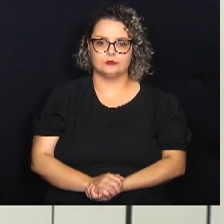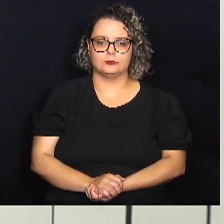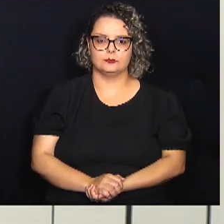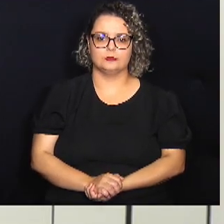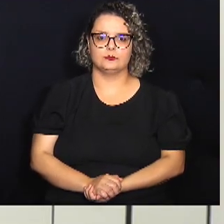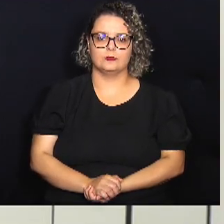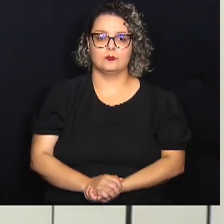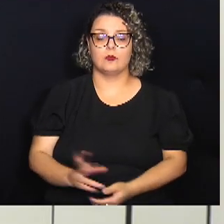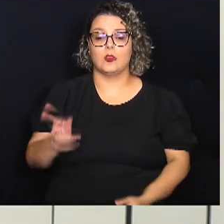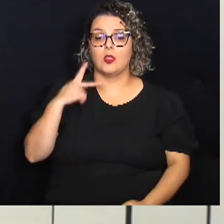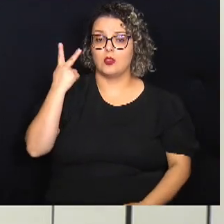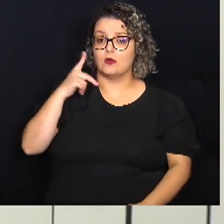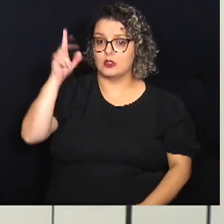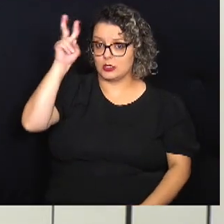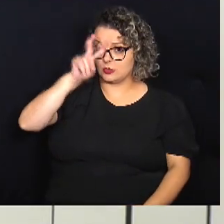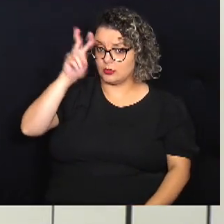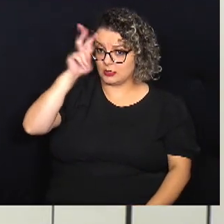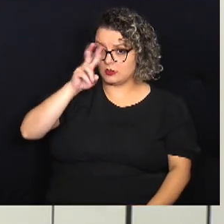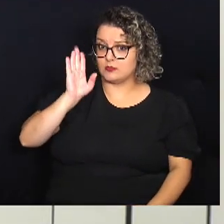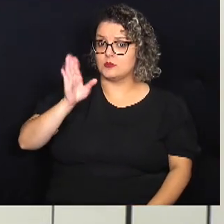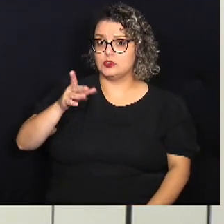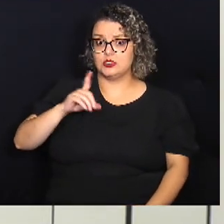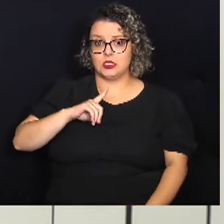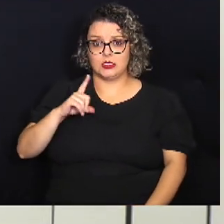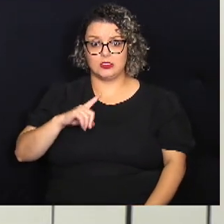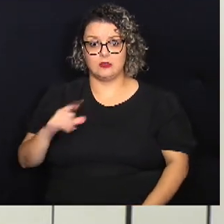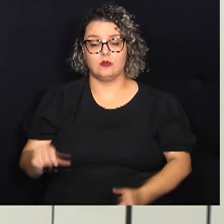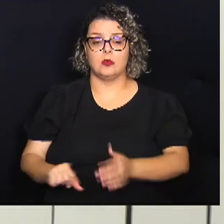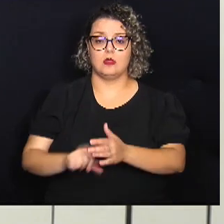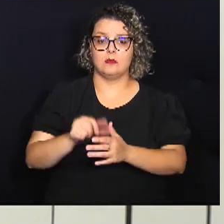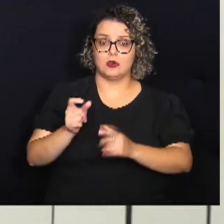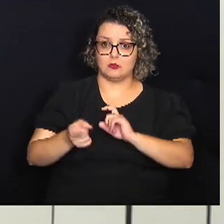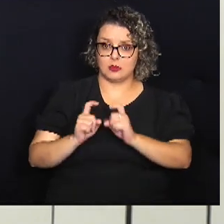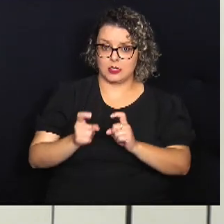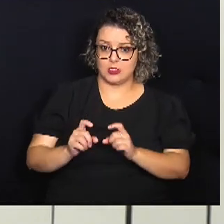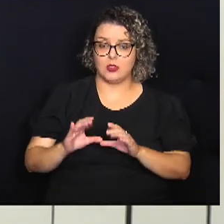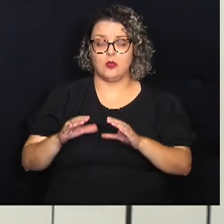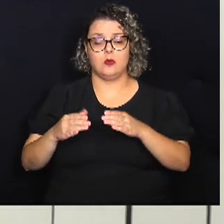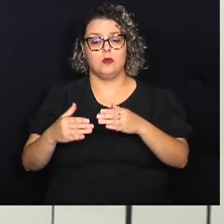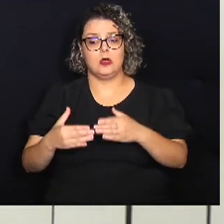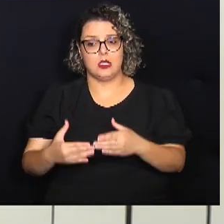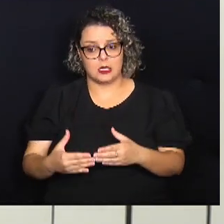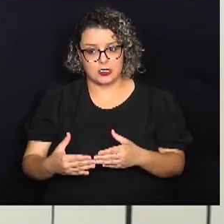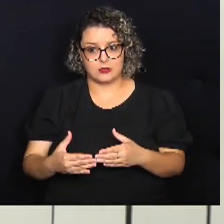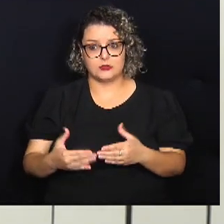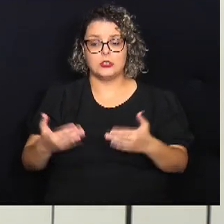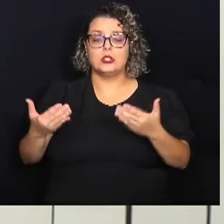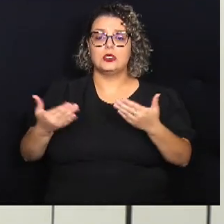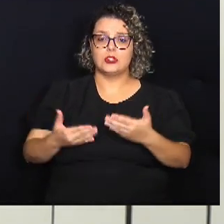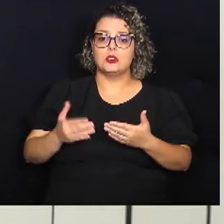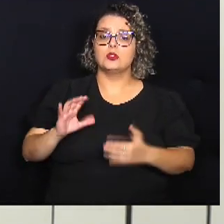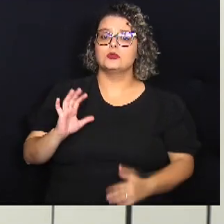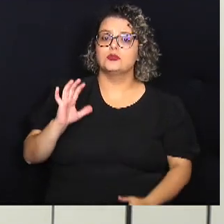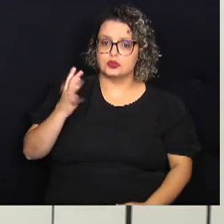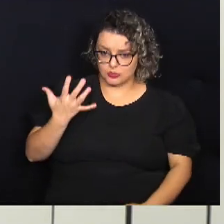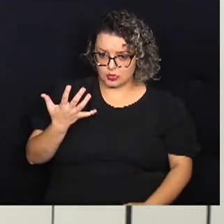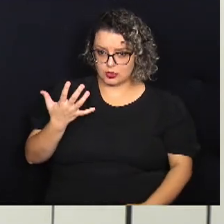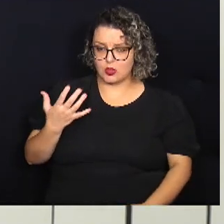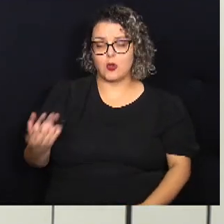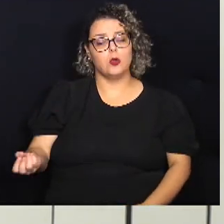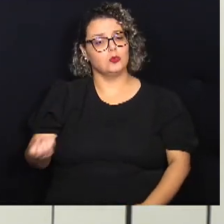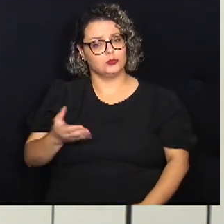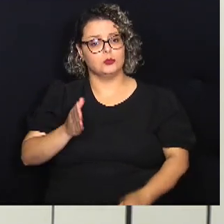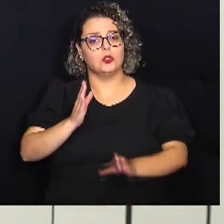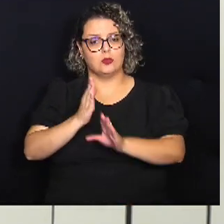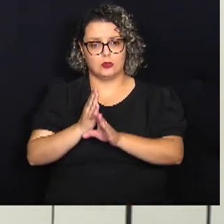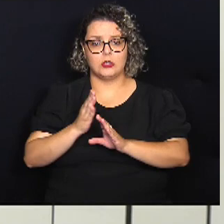O vereador lembra que já houve uma primeira reunião com a categoria e que hoje deve acontecer um novo encontro